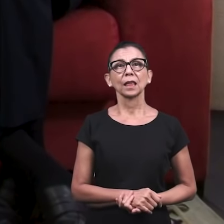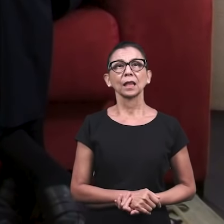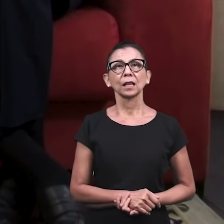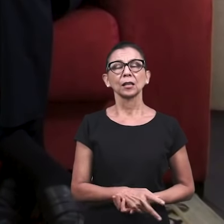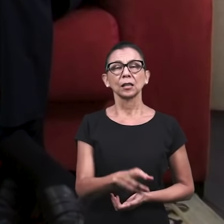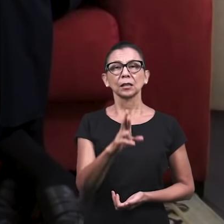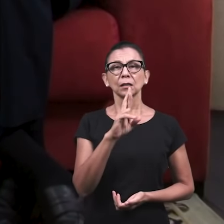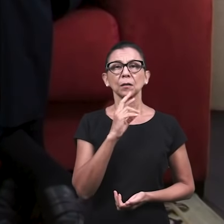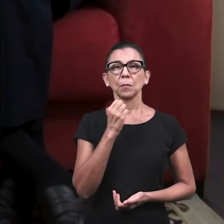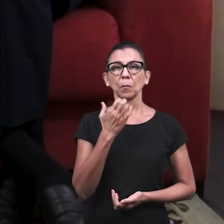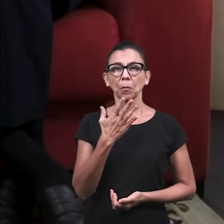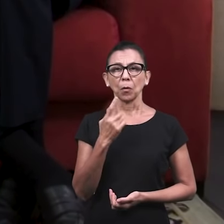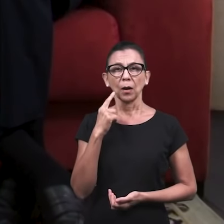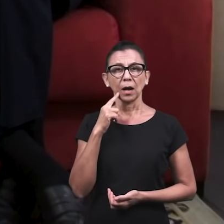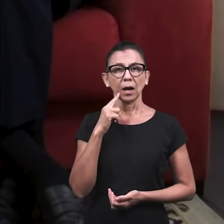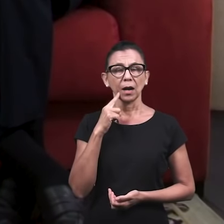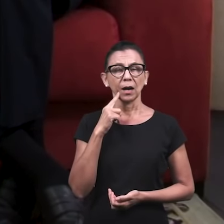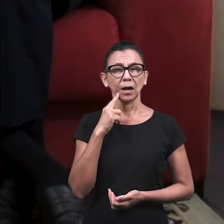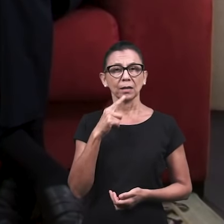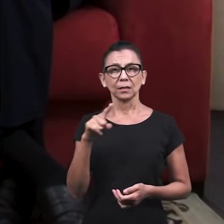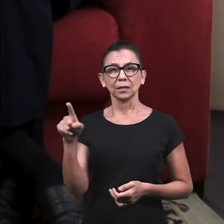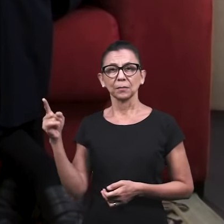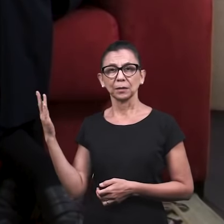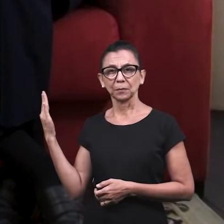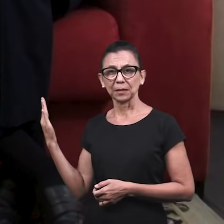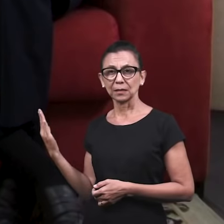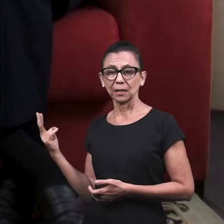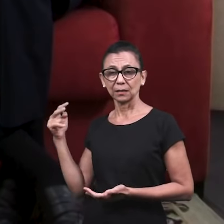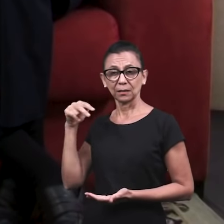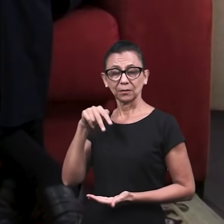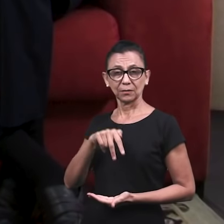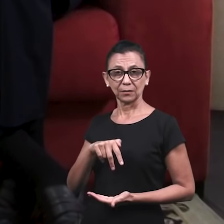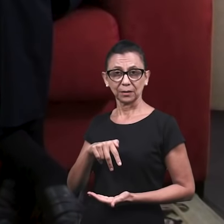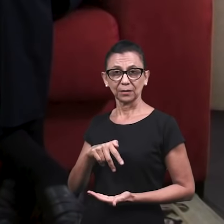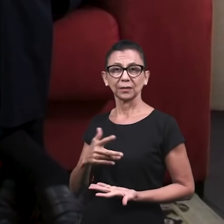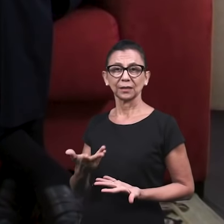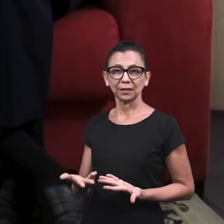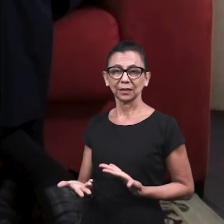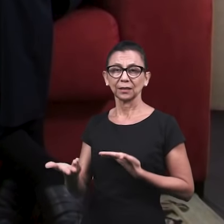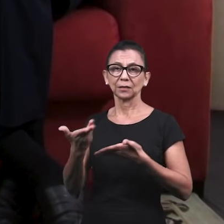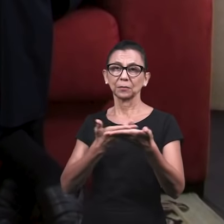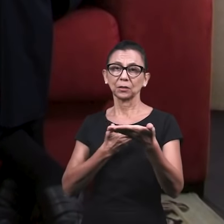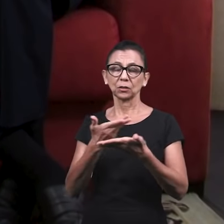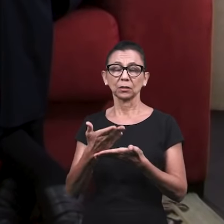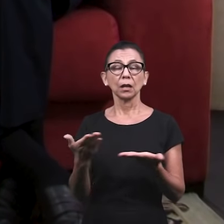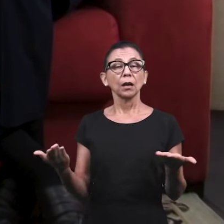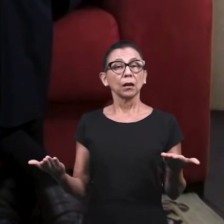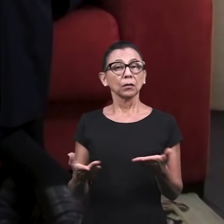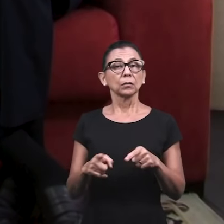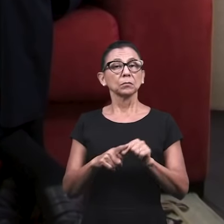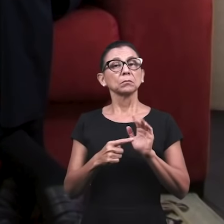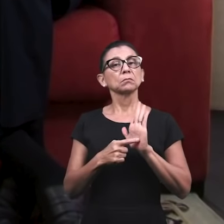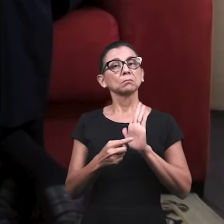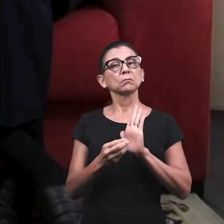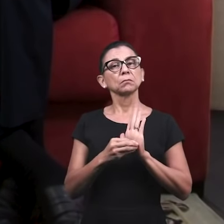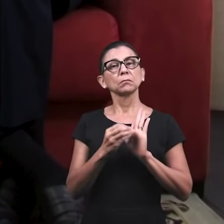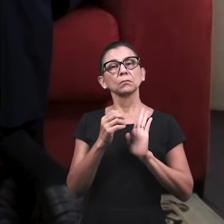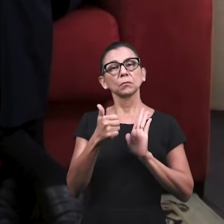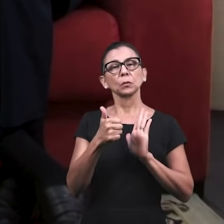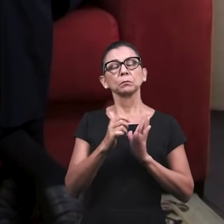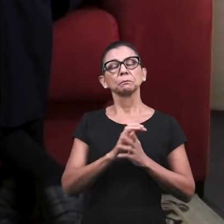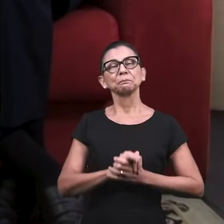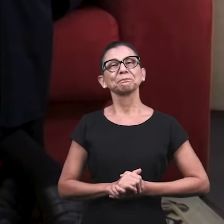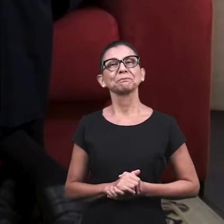esteve conosco aqui na semana passada, participou aqui do nosso programa e agora apresenta também um conteúdo muito bom na sua